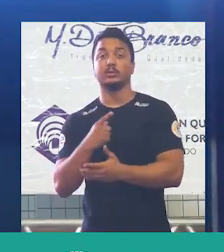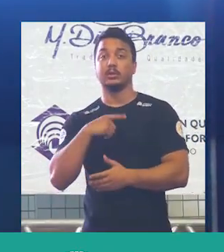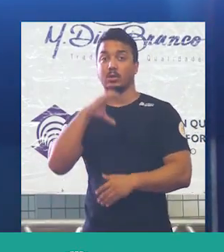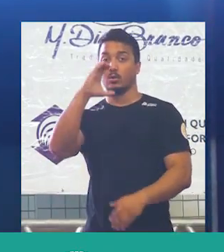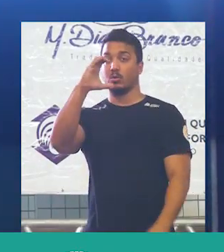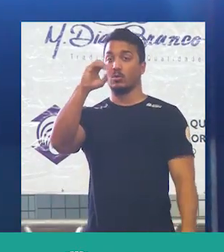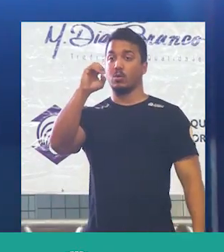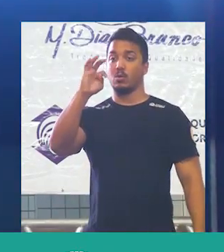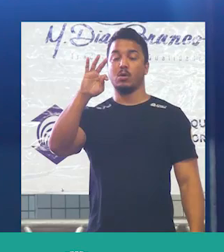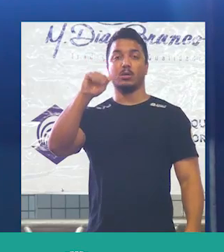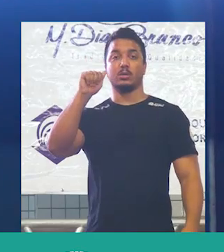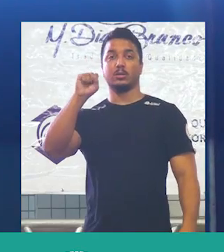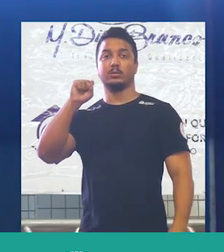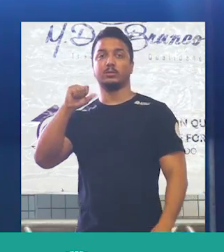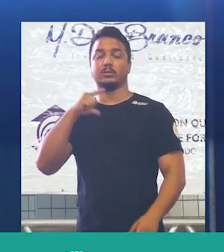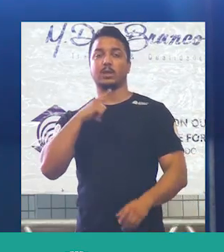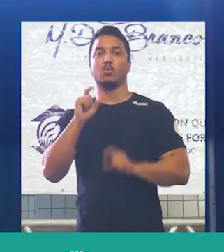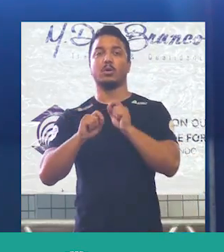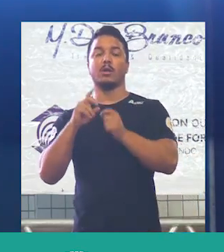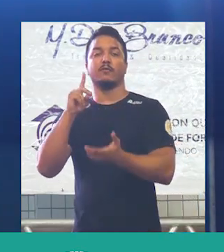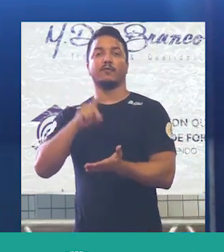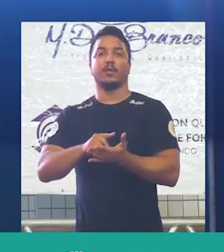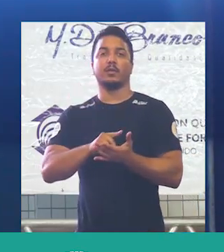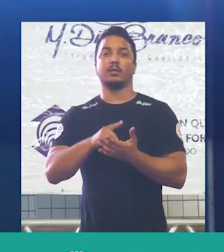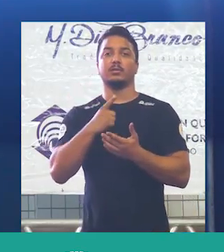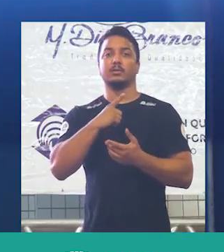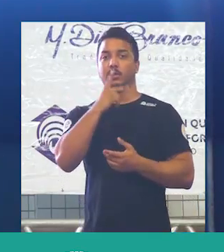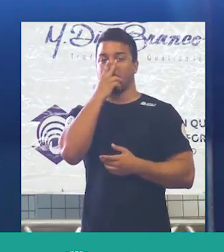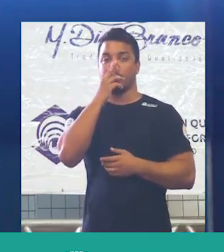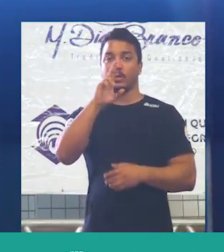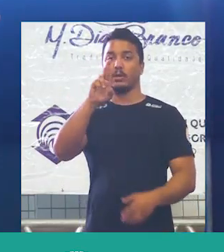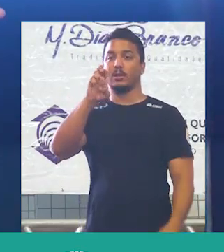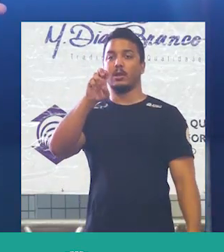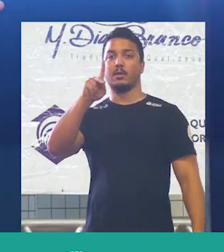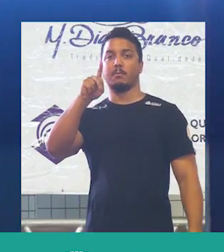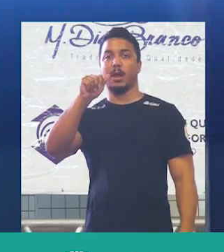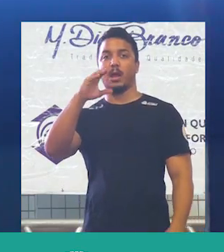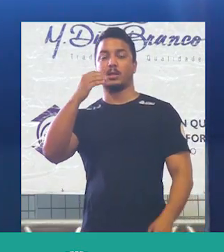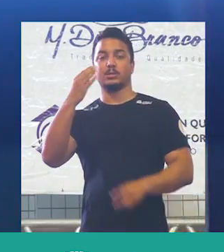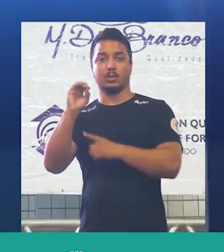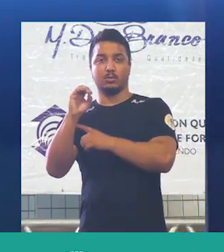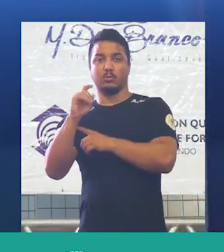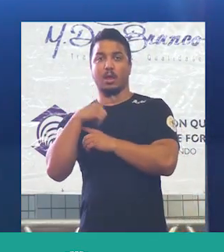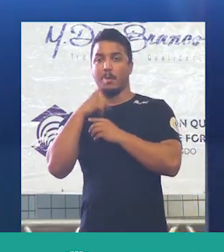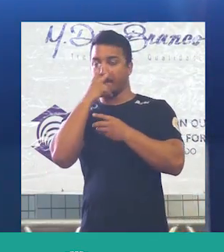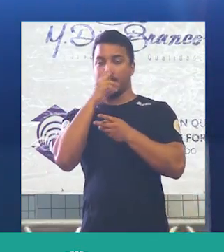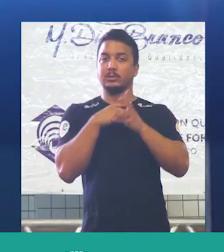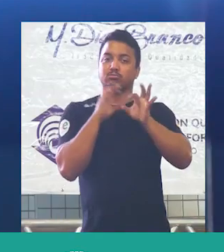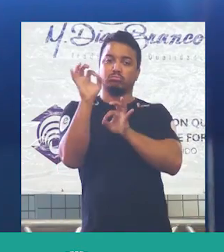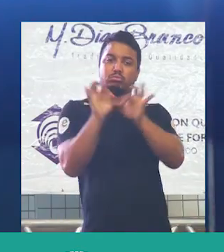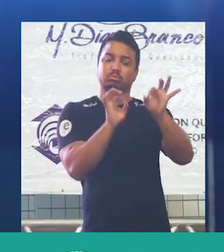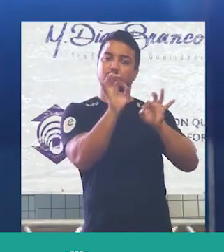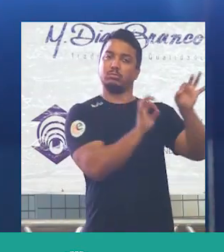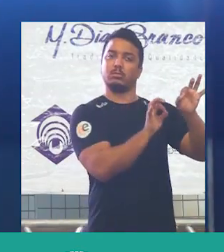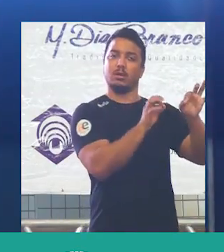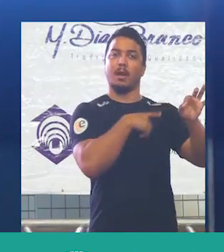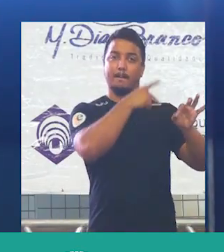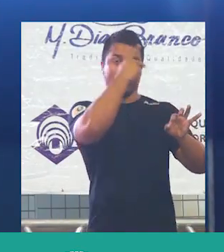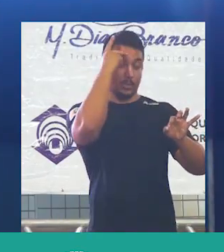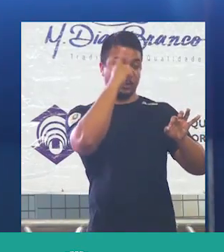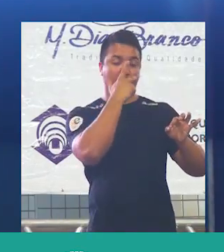de cotas, ele é oficialmente uma reparação para aqueles que